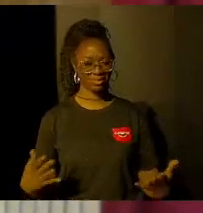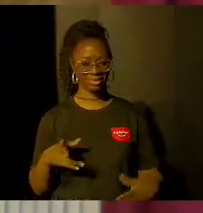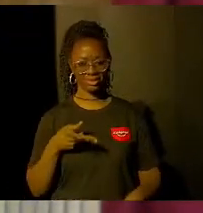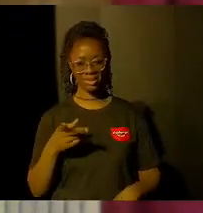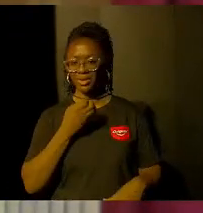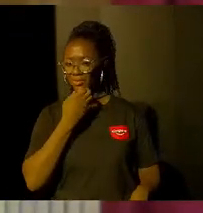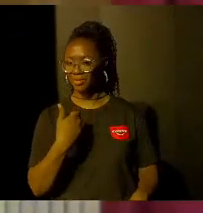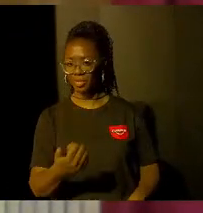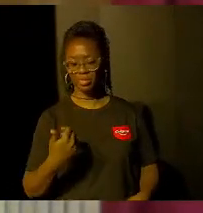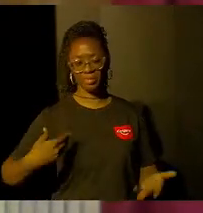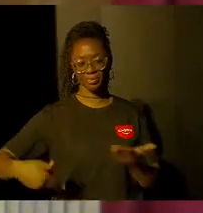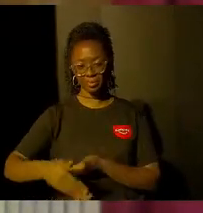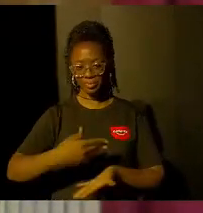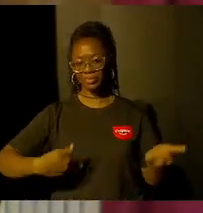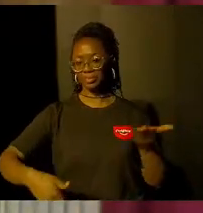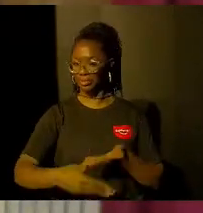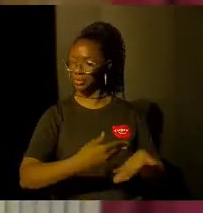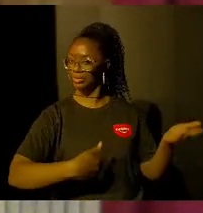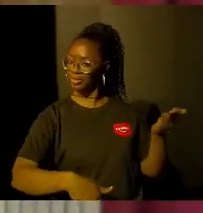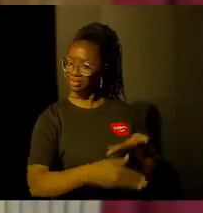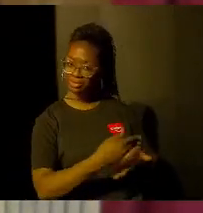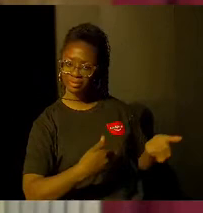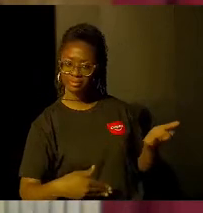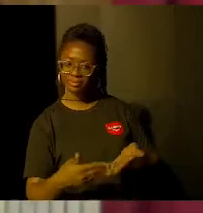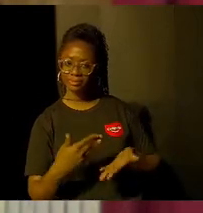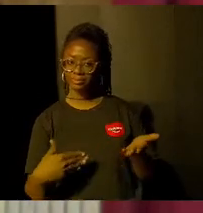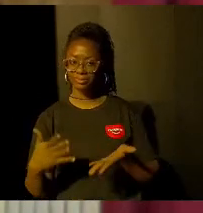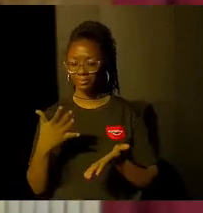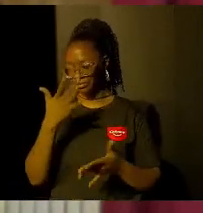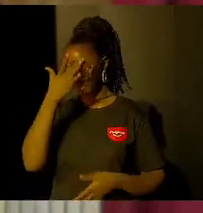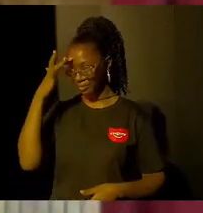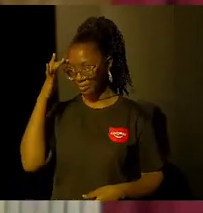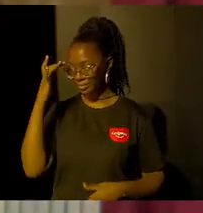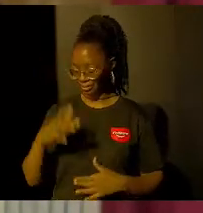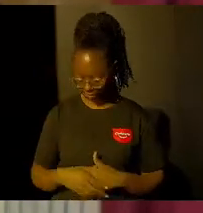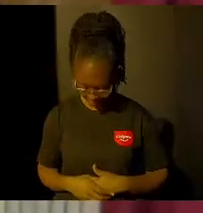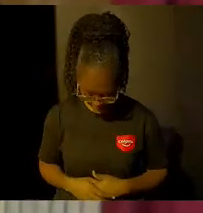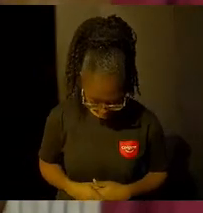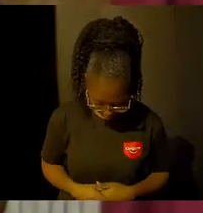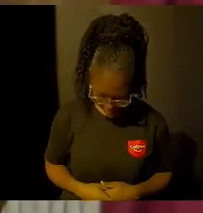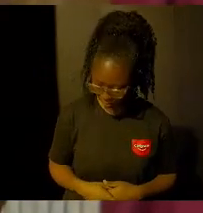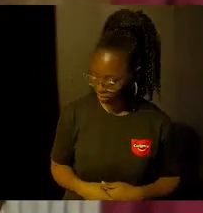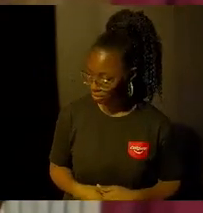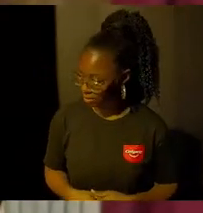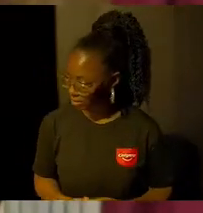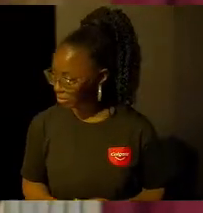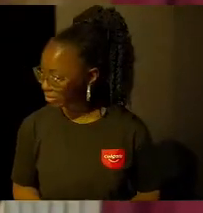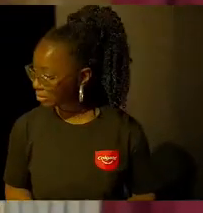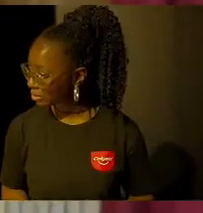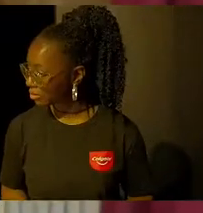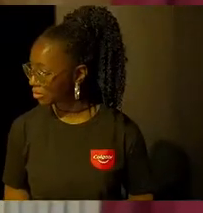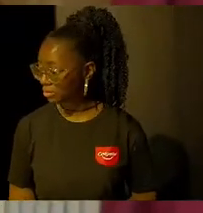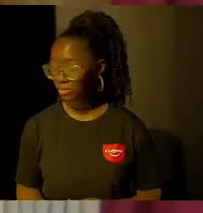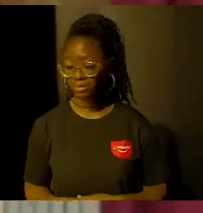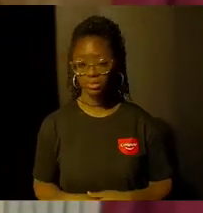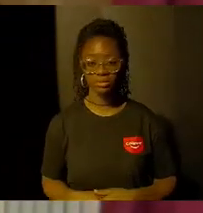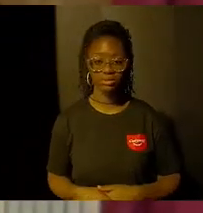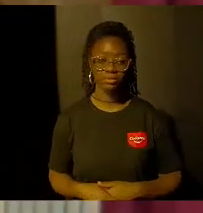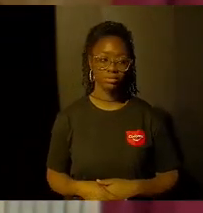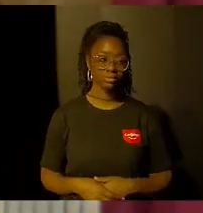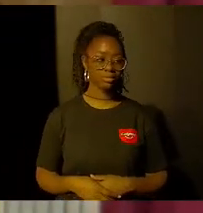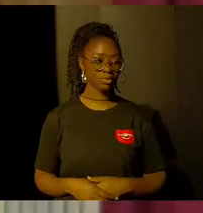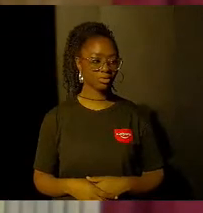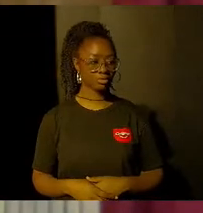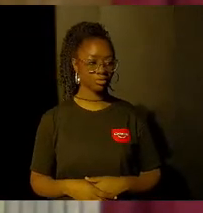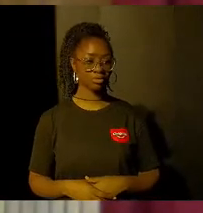poder trocar o Stephanie também E essas buscas né